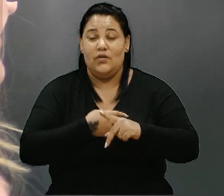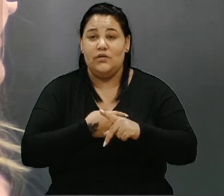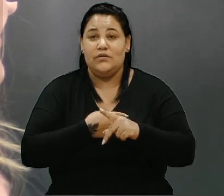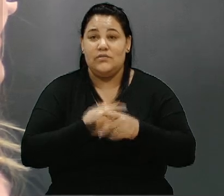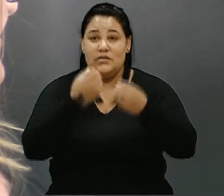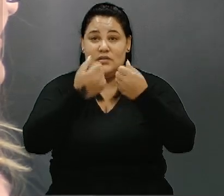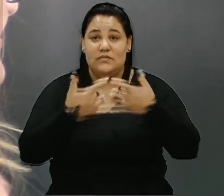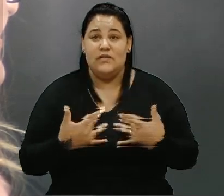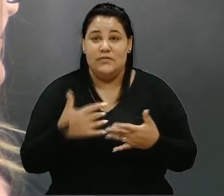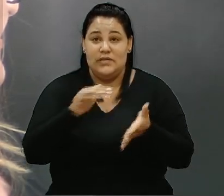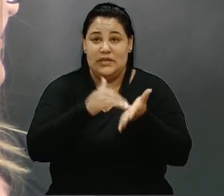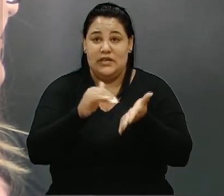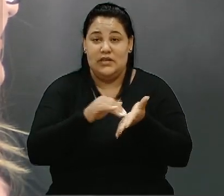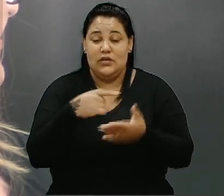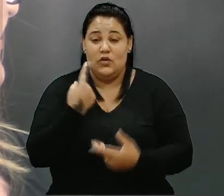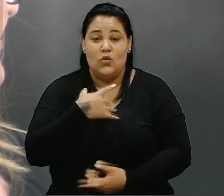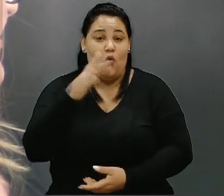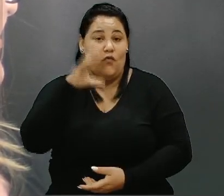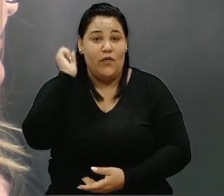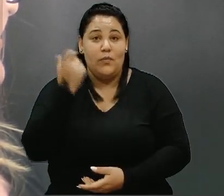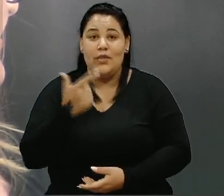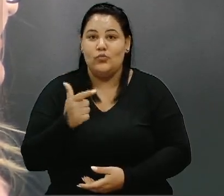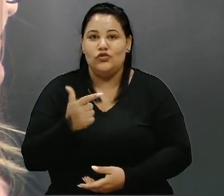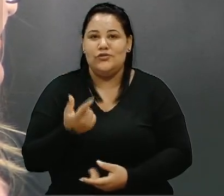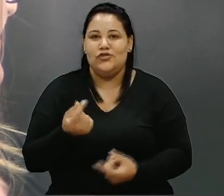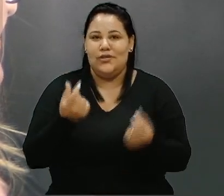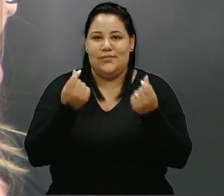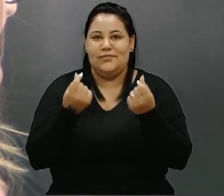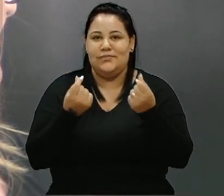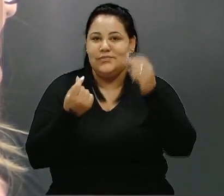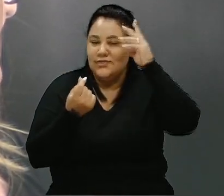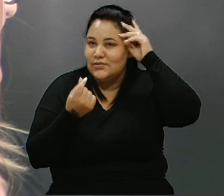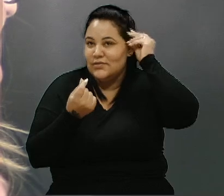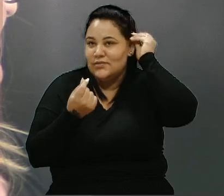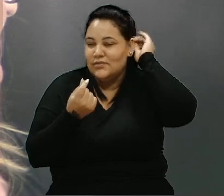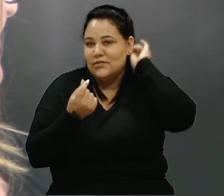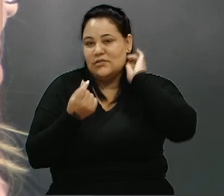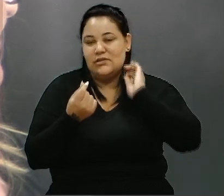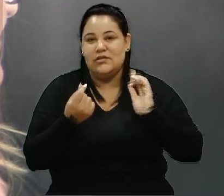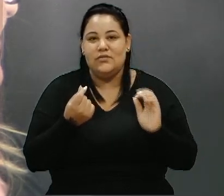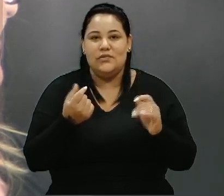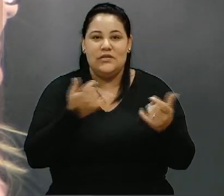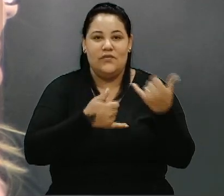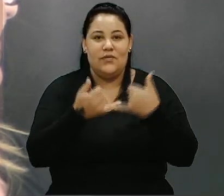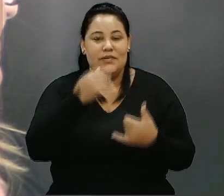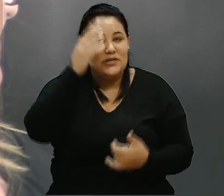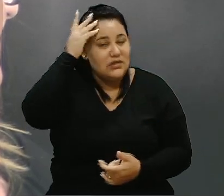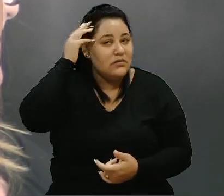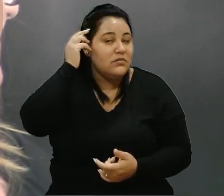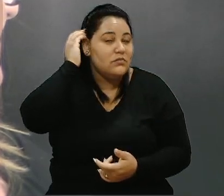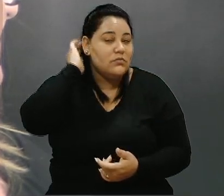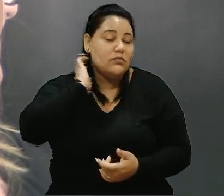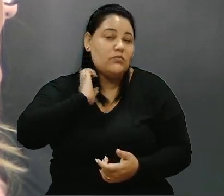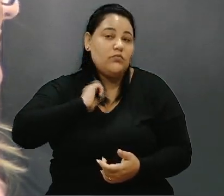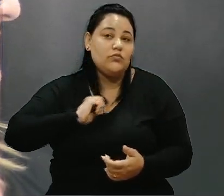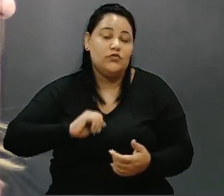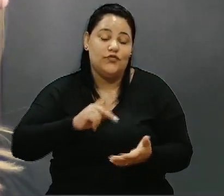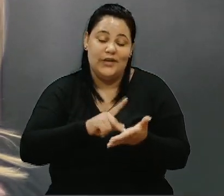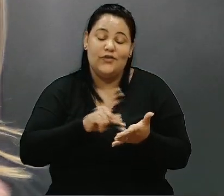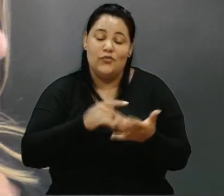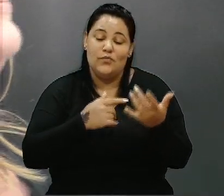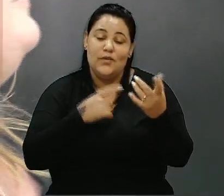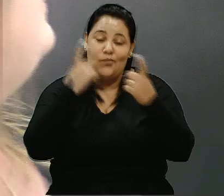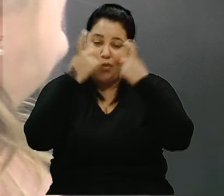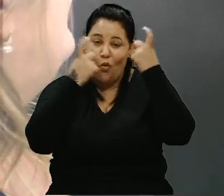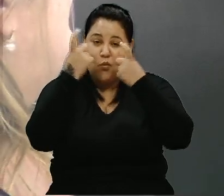para a secretaria, nós ouvimos que não tinha dinheiro. Me preocupa essa informação que o senhor trouxe, porque o que nós vamos falar para aquelas pessoas que moram abaixo